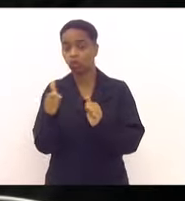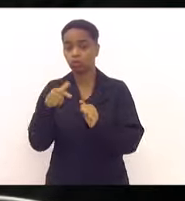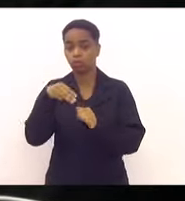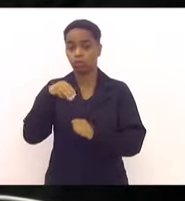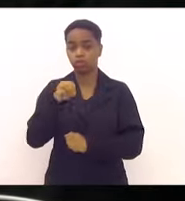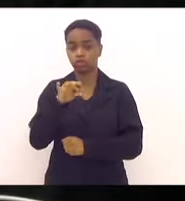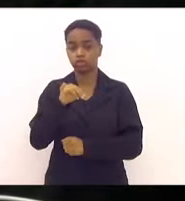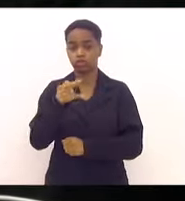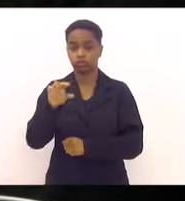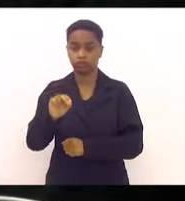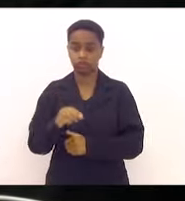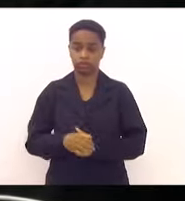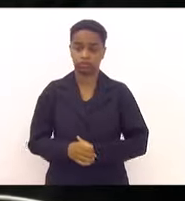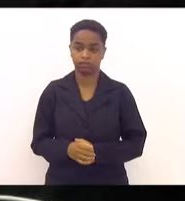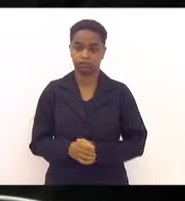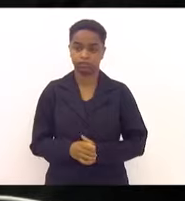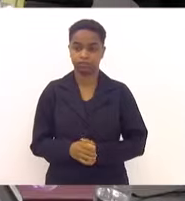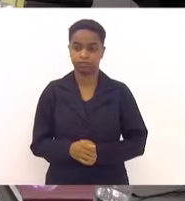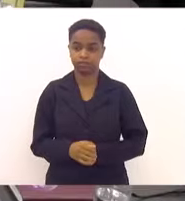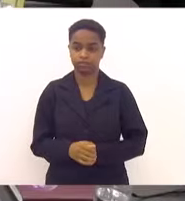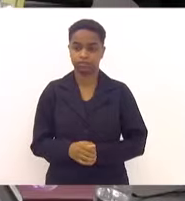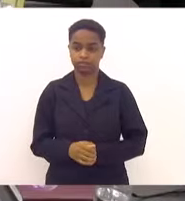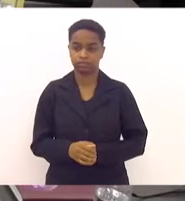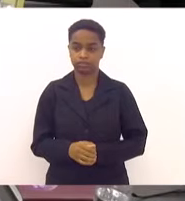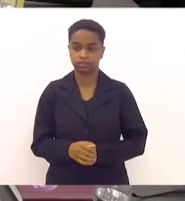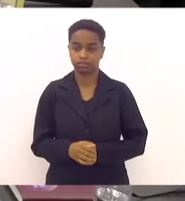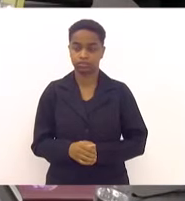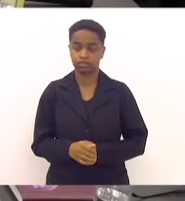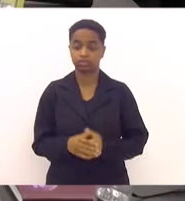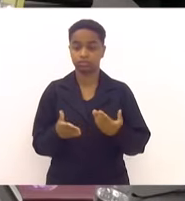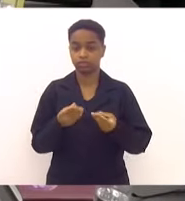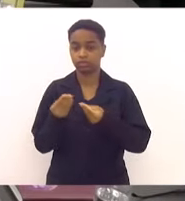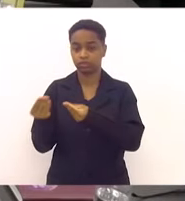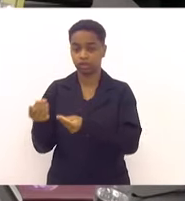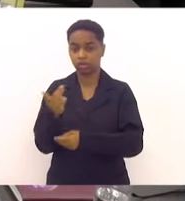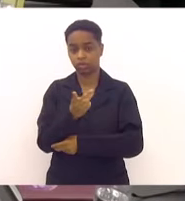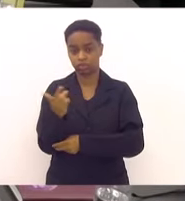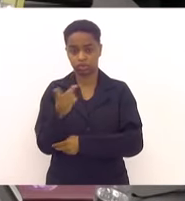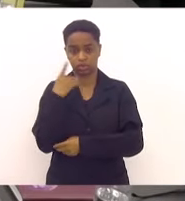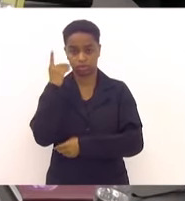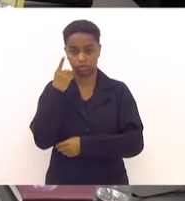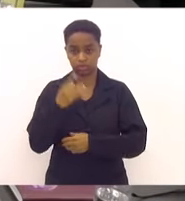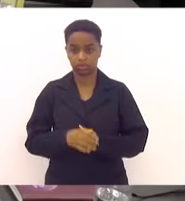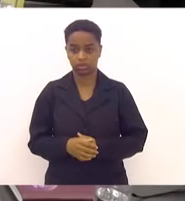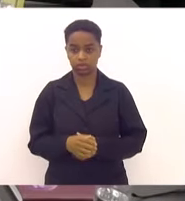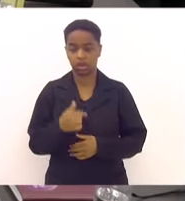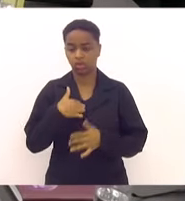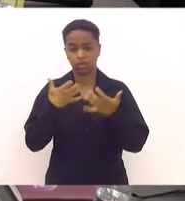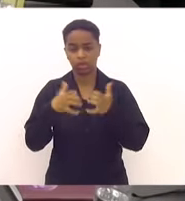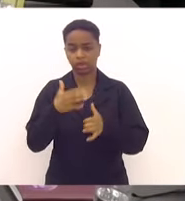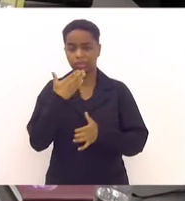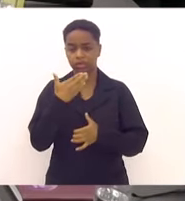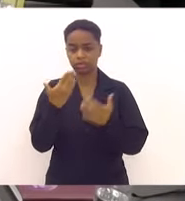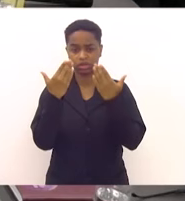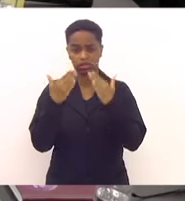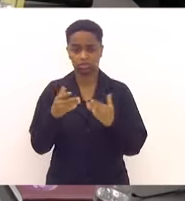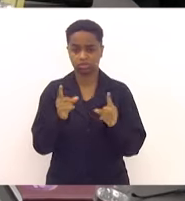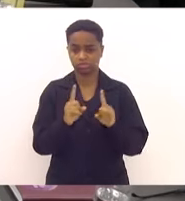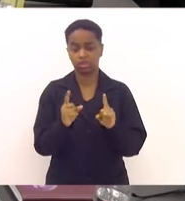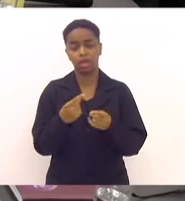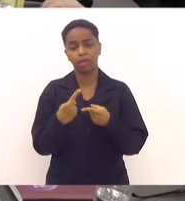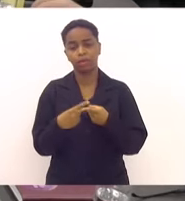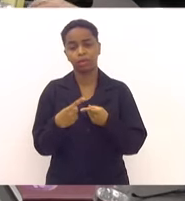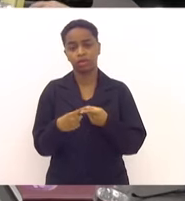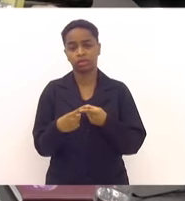isso. Perfeito. E pedir em conjunto. Então, projeto com vista para o deputado Mink e deputada Verônica. Deputado Luiz Paulo. Eu não quero pedir vista, até porque